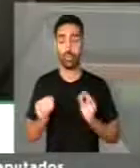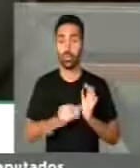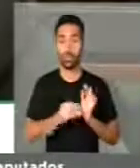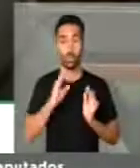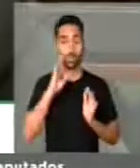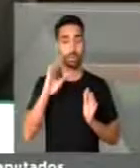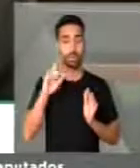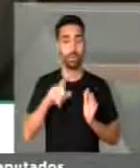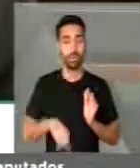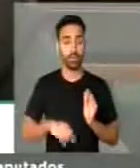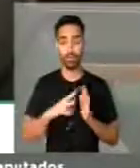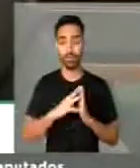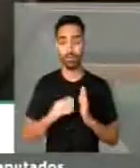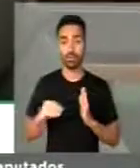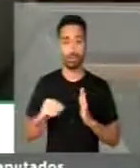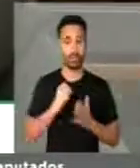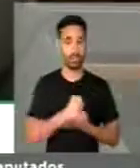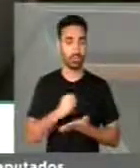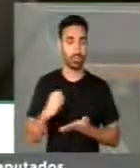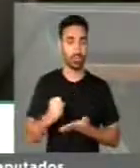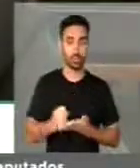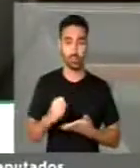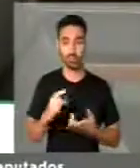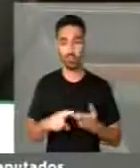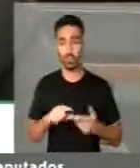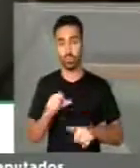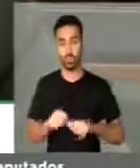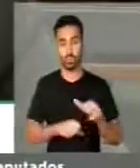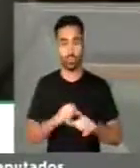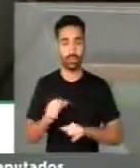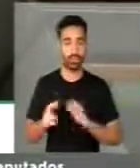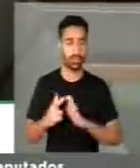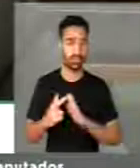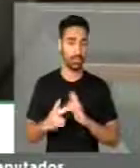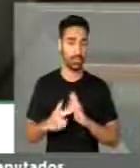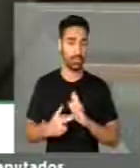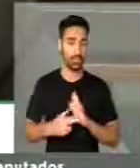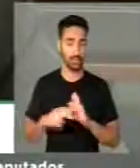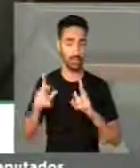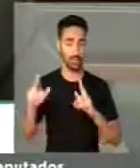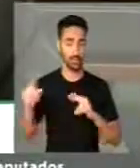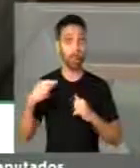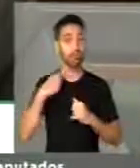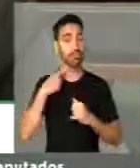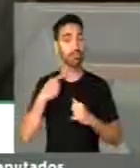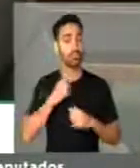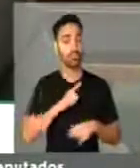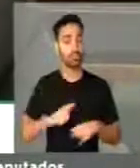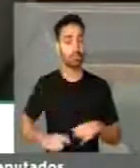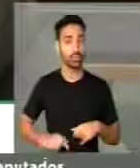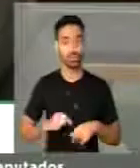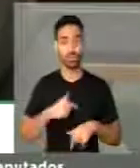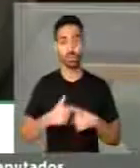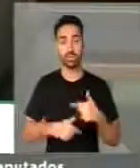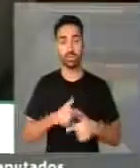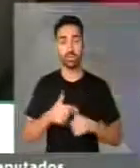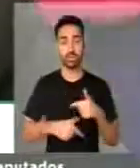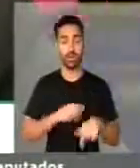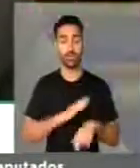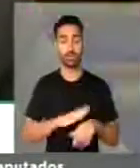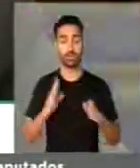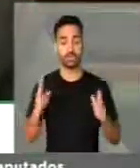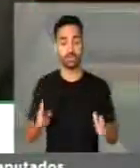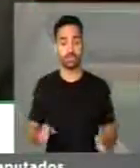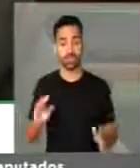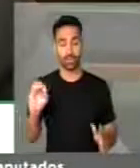as modalidades contratuais das reformas pretendidas pelo governo de trabalho temporário ou de parcialidade